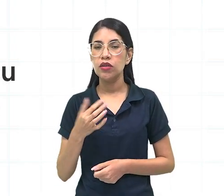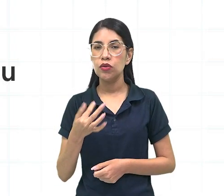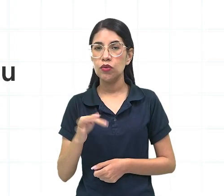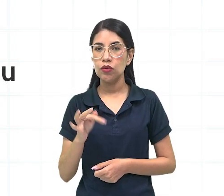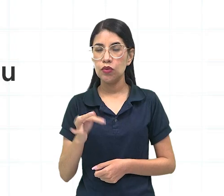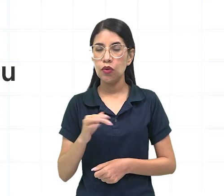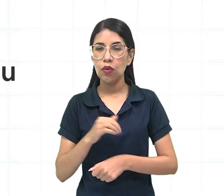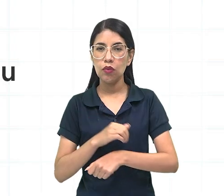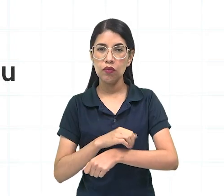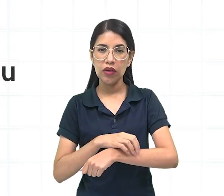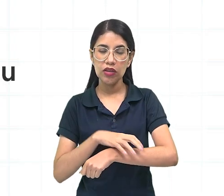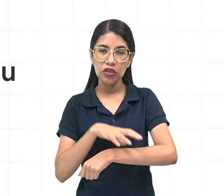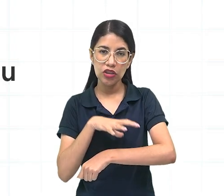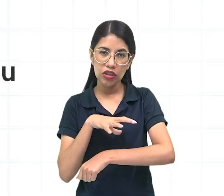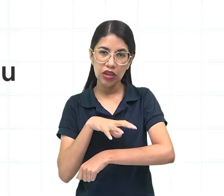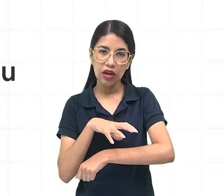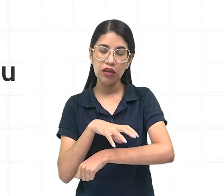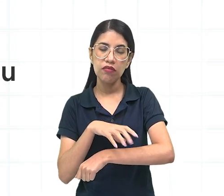de inchaço,